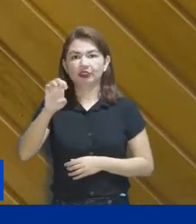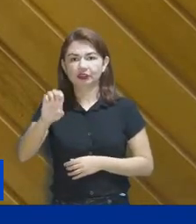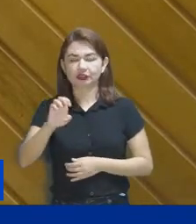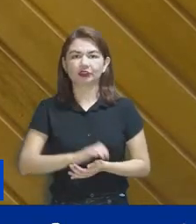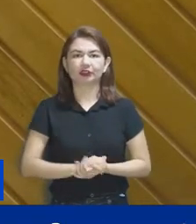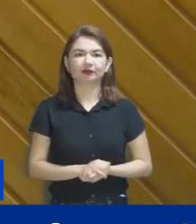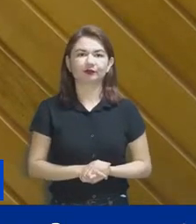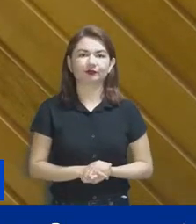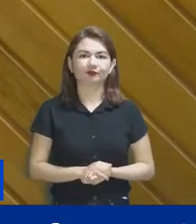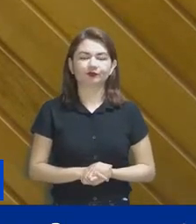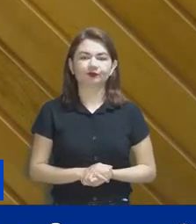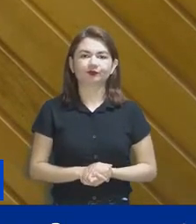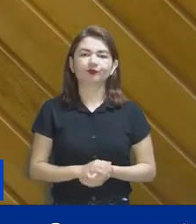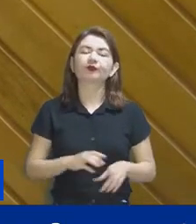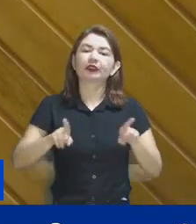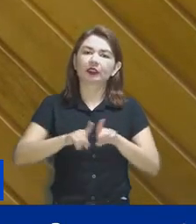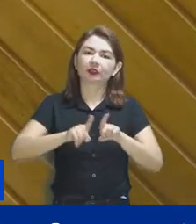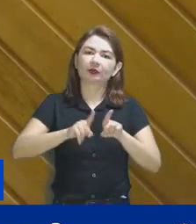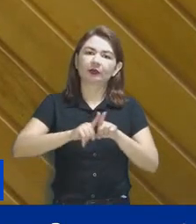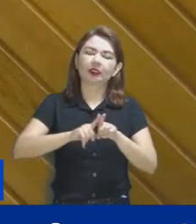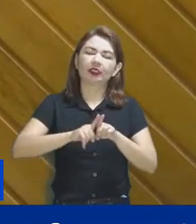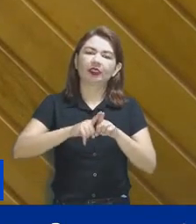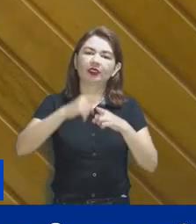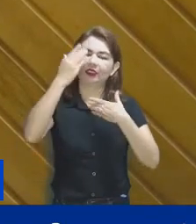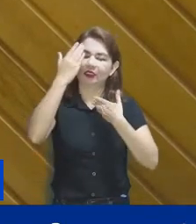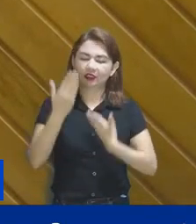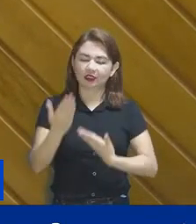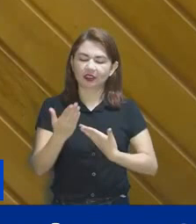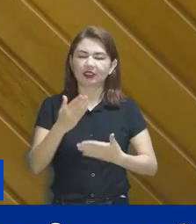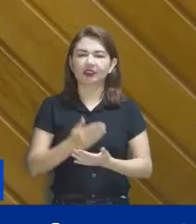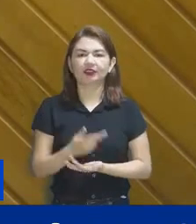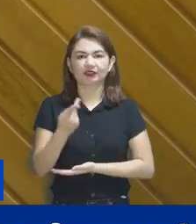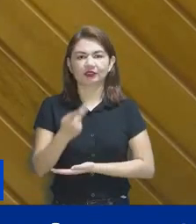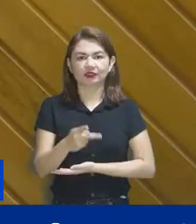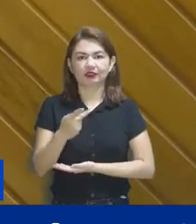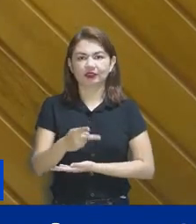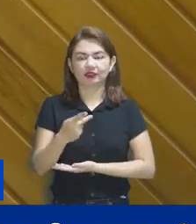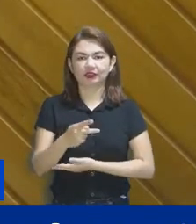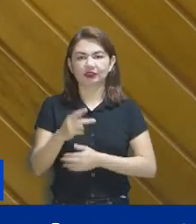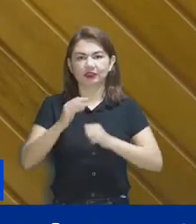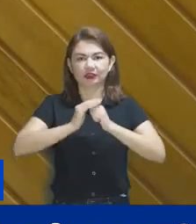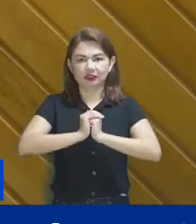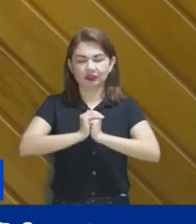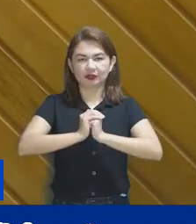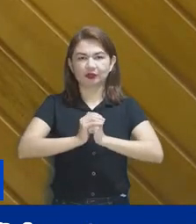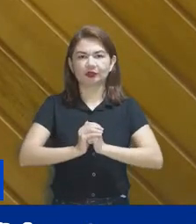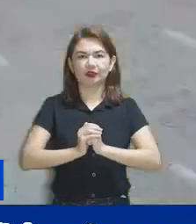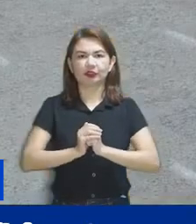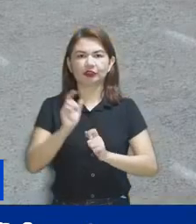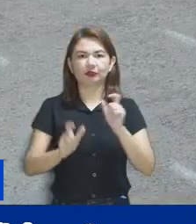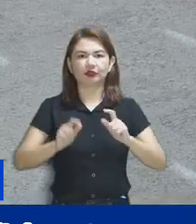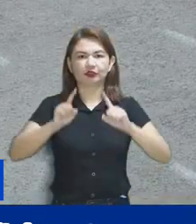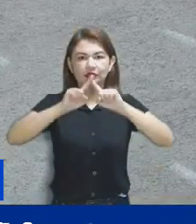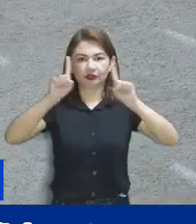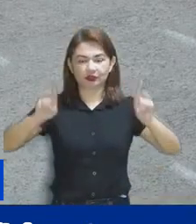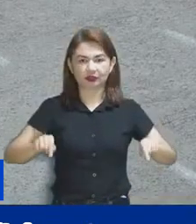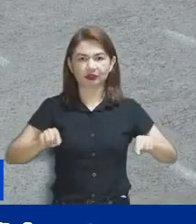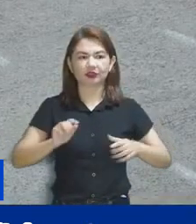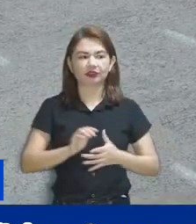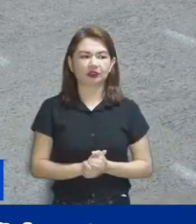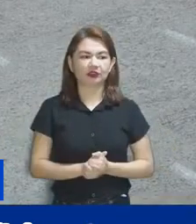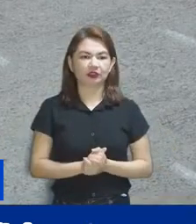jurisdicional. Agradeço também a esse tribunal na pessoa de seus servidores, aqui representado pela doutora Milene,